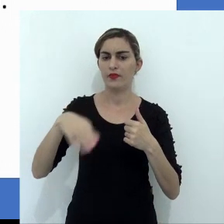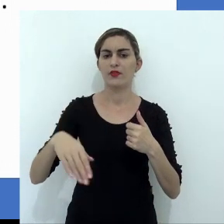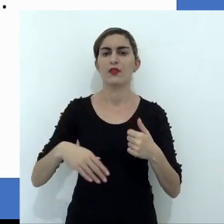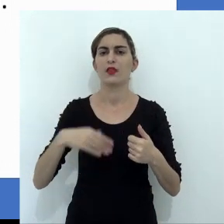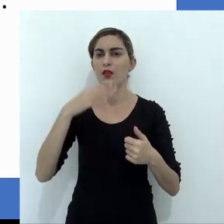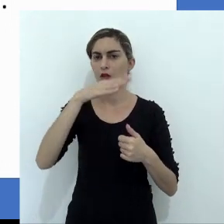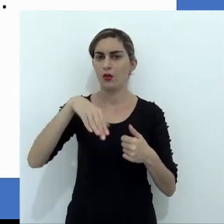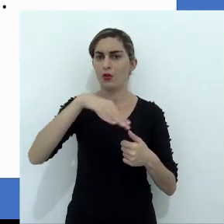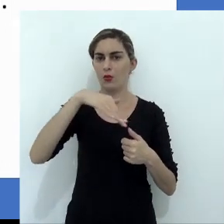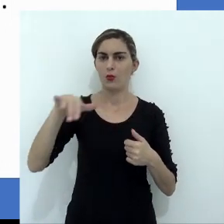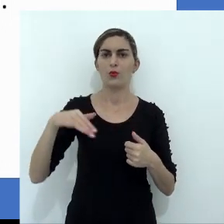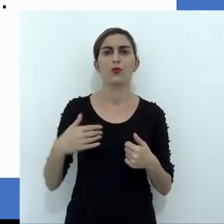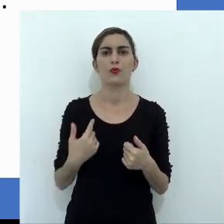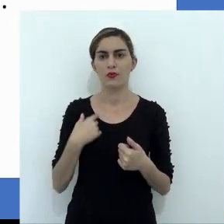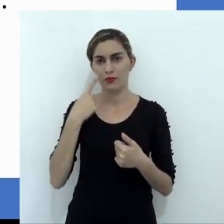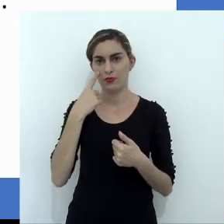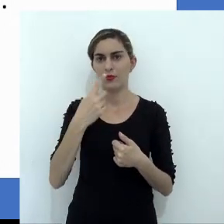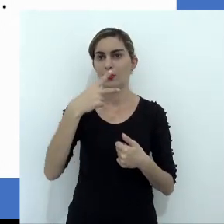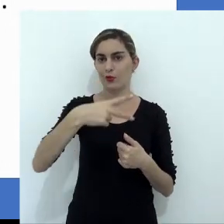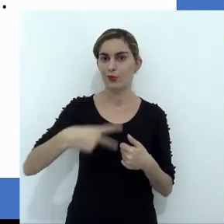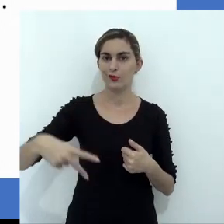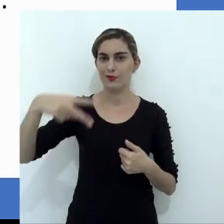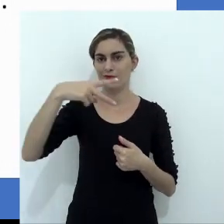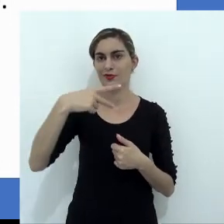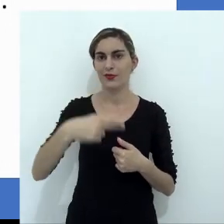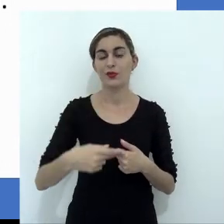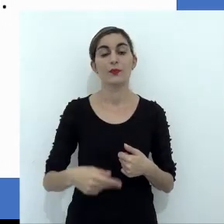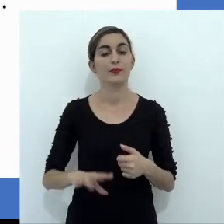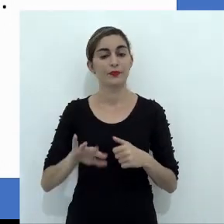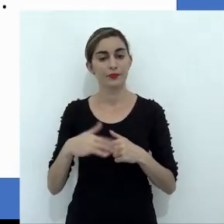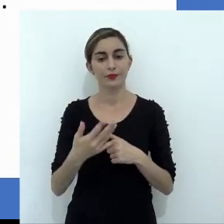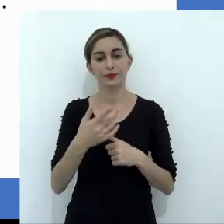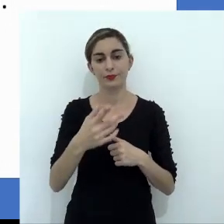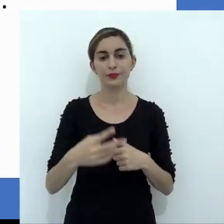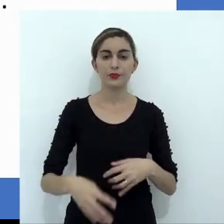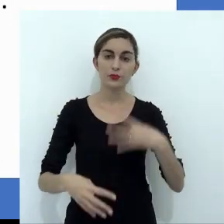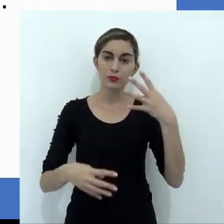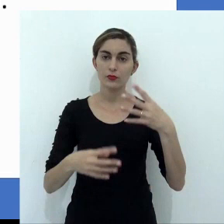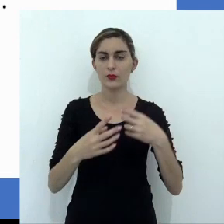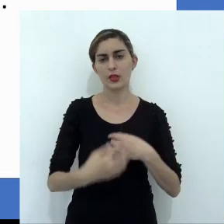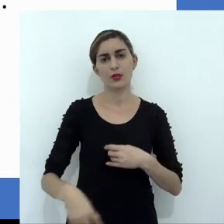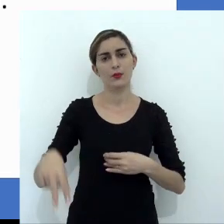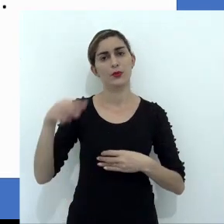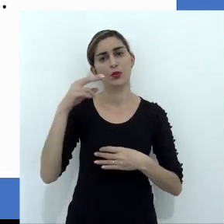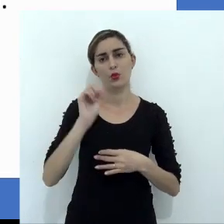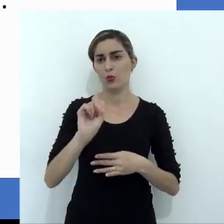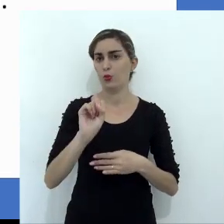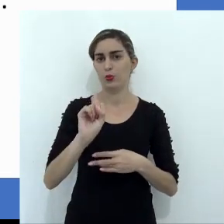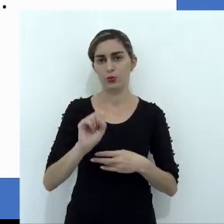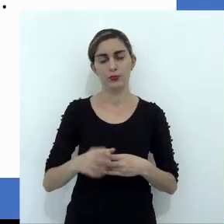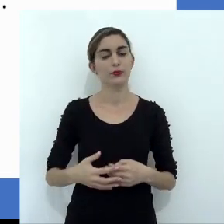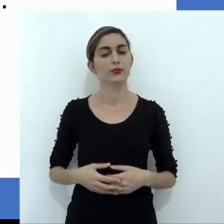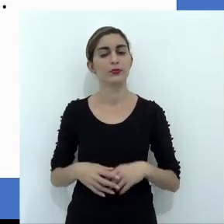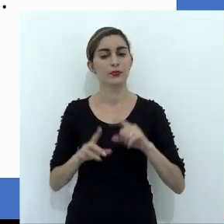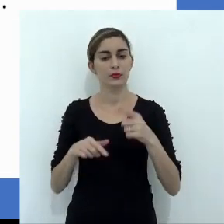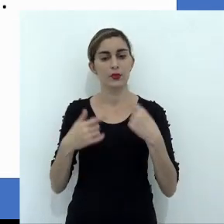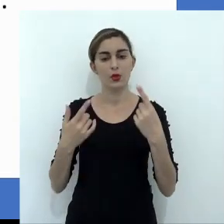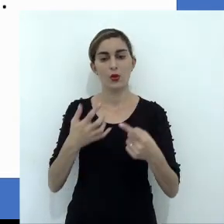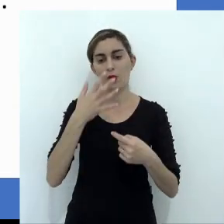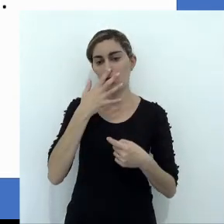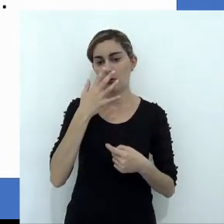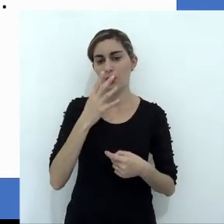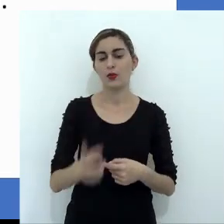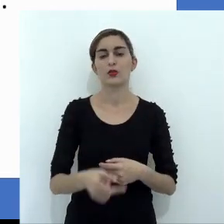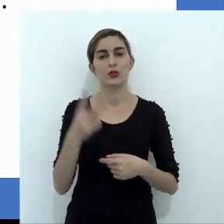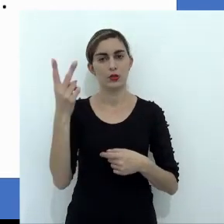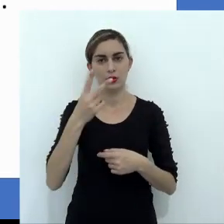a gente dividisse ao meio, dividisse em 2 partes iguais. Então ele deixa de ter 4 partes iguais para ter 8. Mas observe